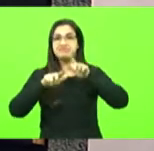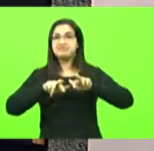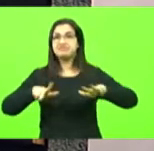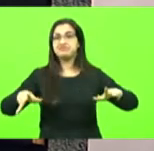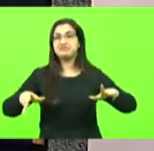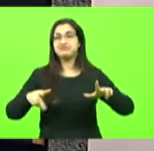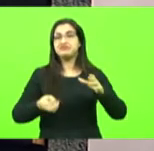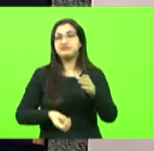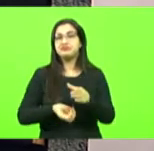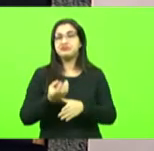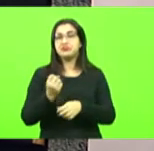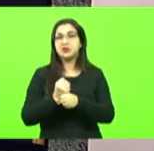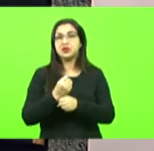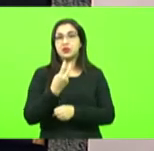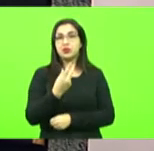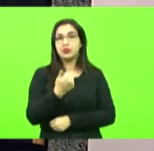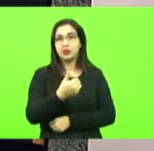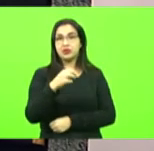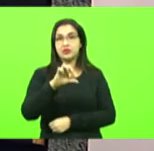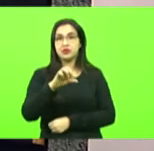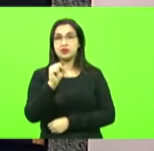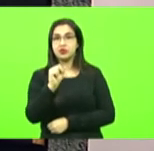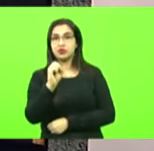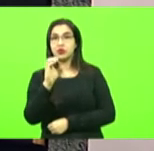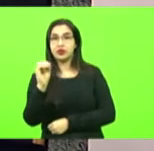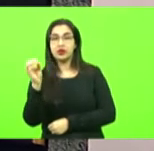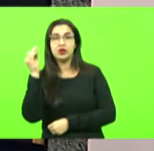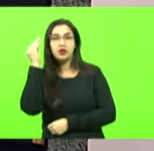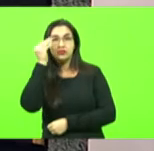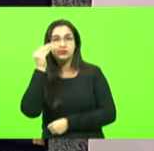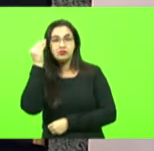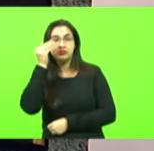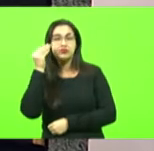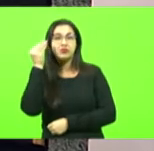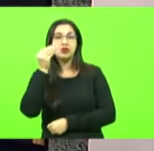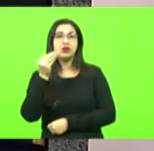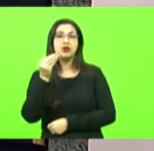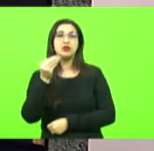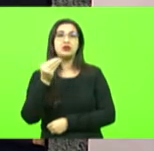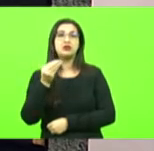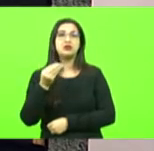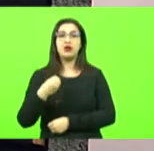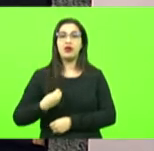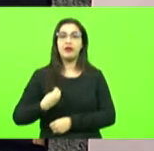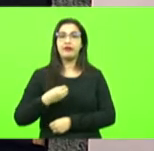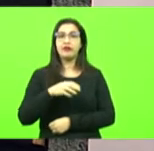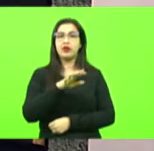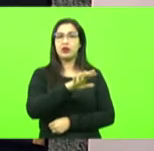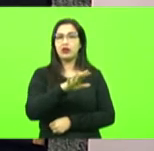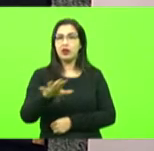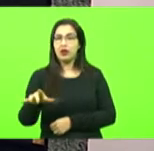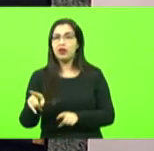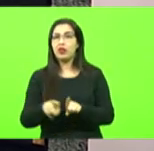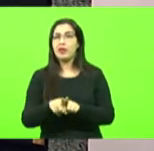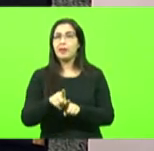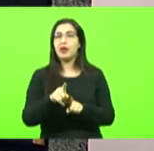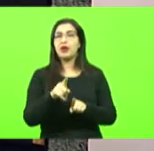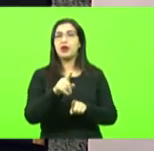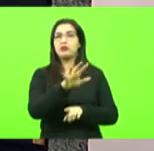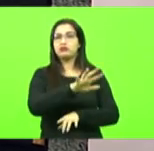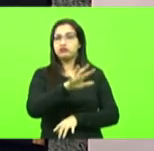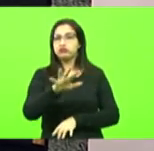de 1980, por meio de experiências de organização local e regional, enfrentando ameaças e agressões sofridas